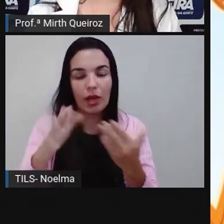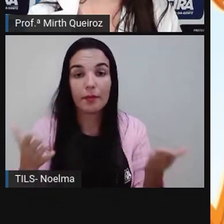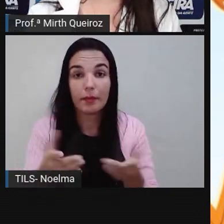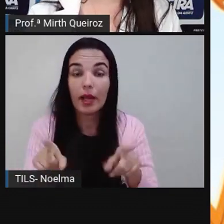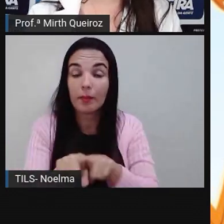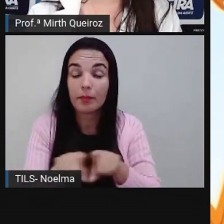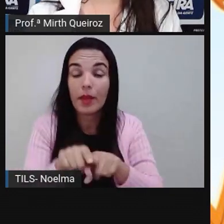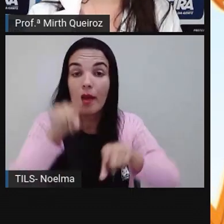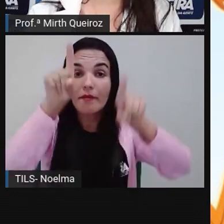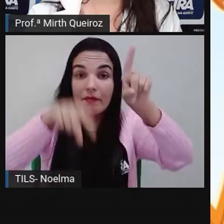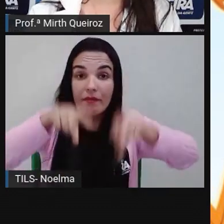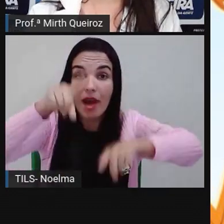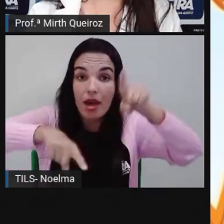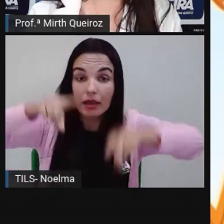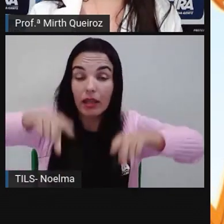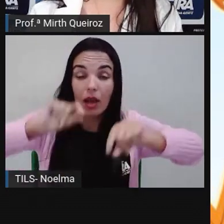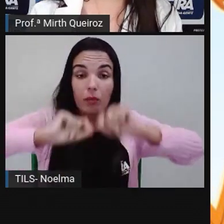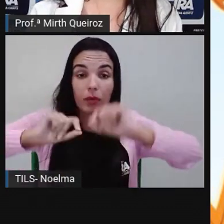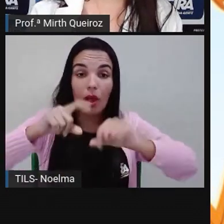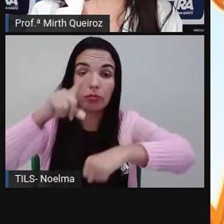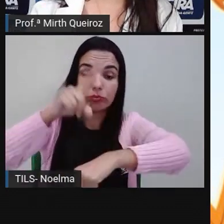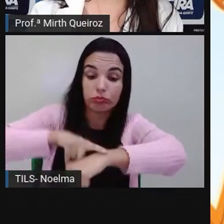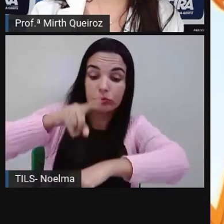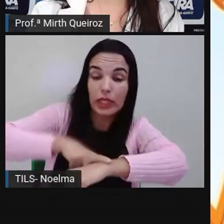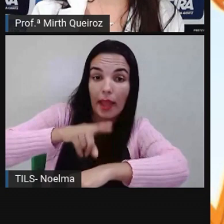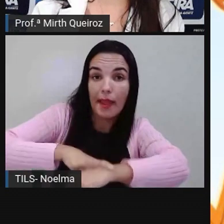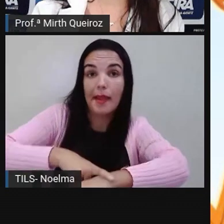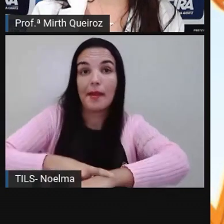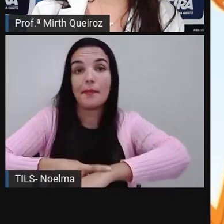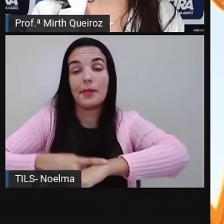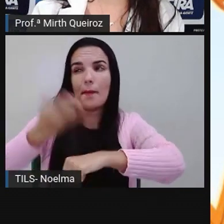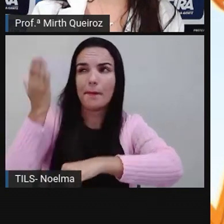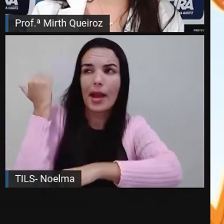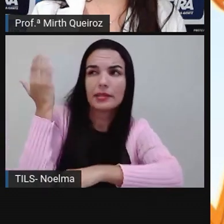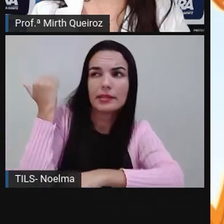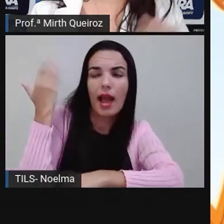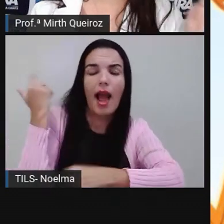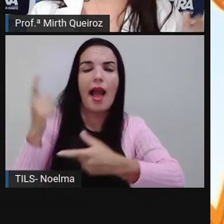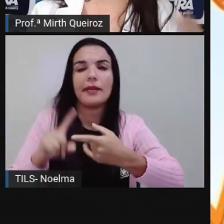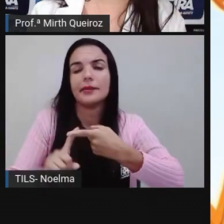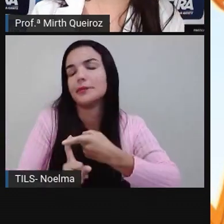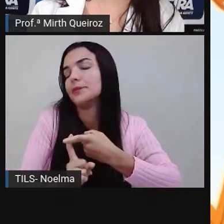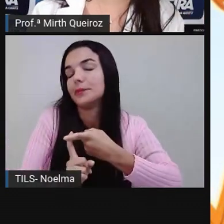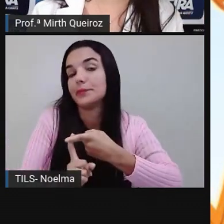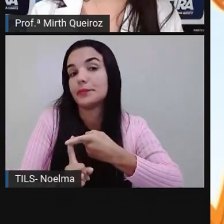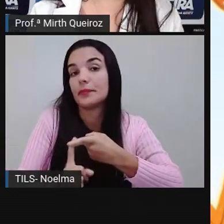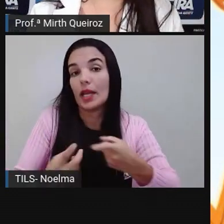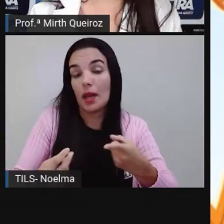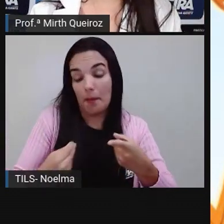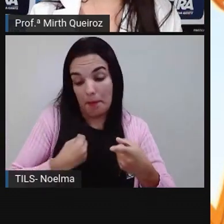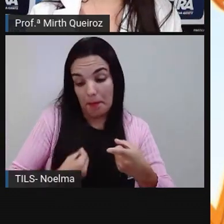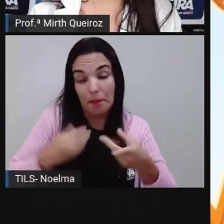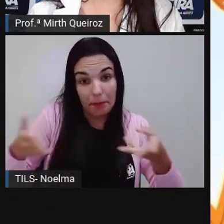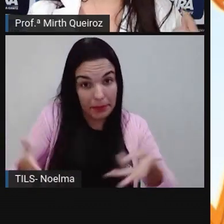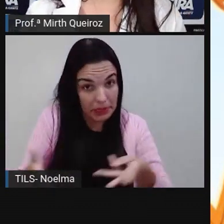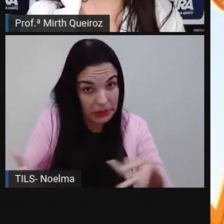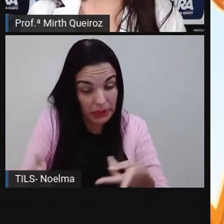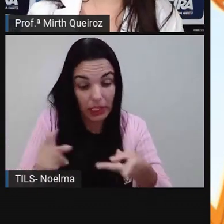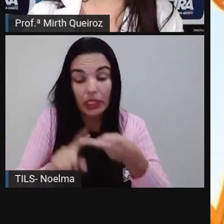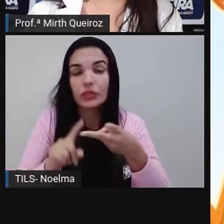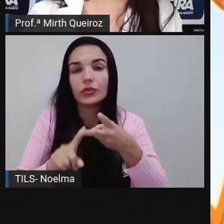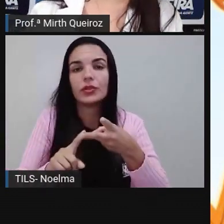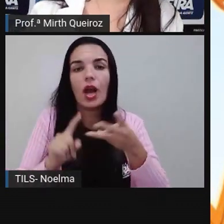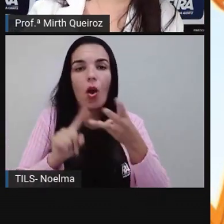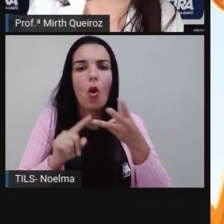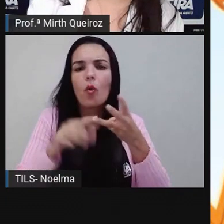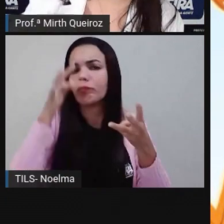variar também de acordo com o tempo, se é passado, ou chamado de pretérito, que é aquilo que já passou, se é presente, o